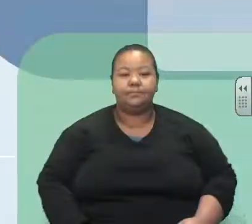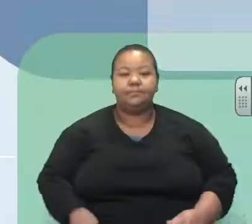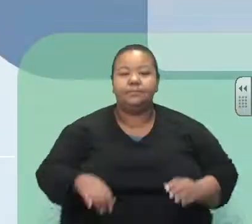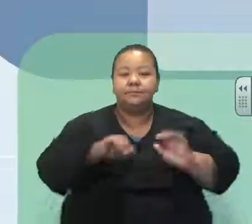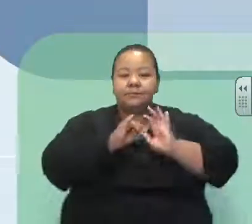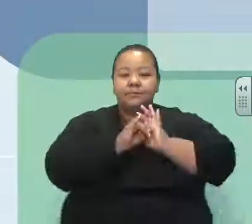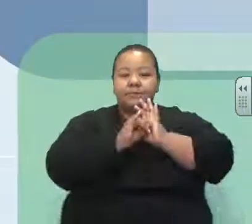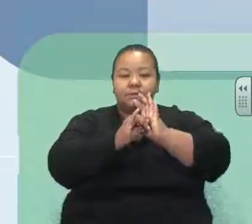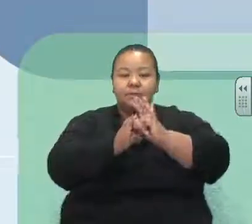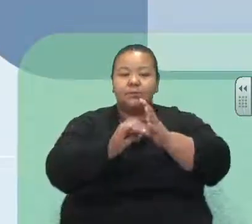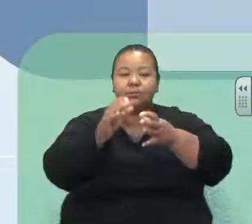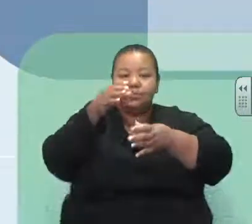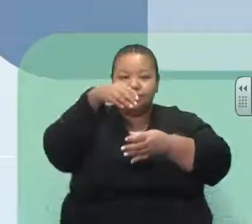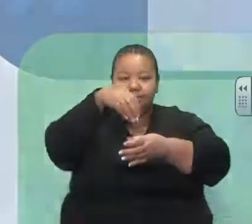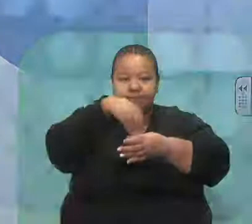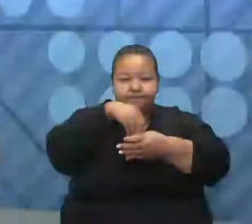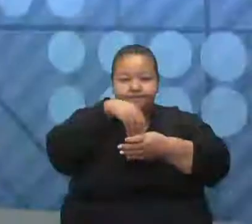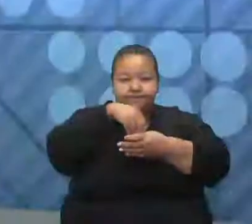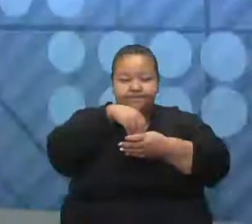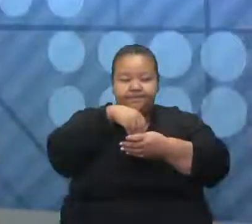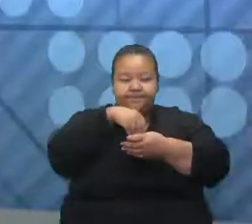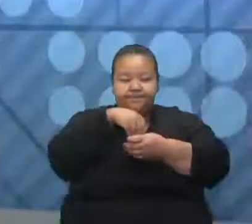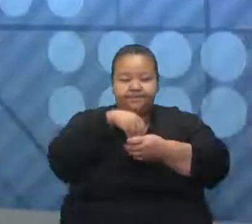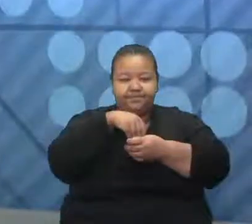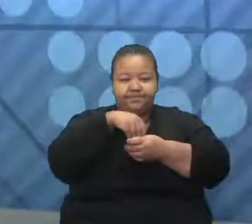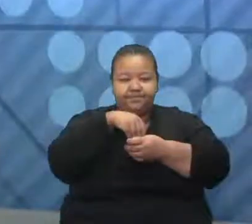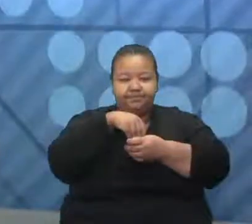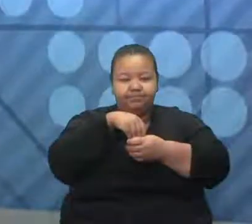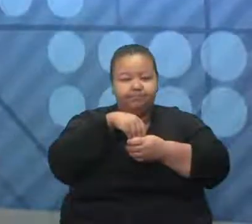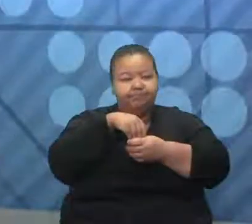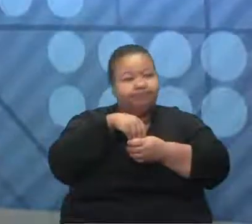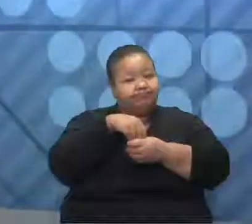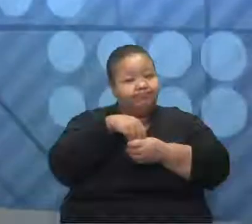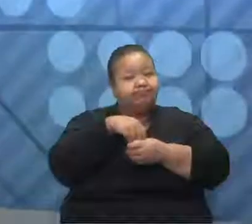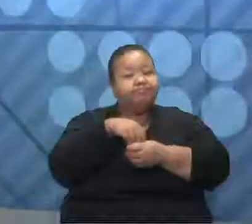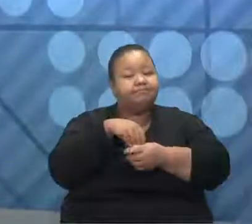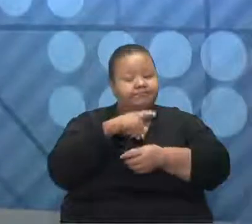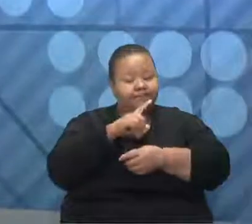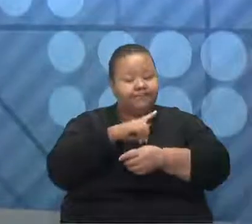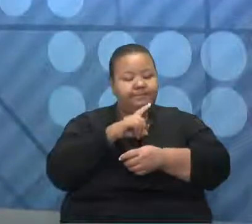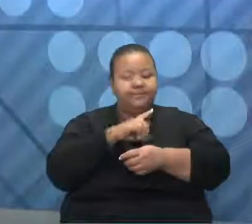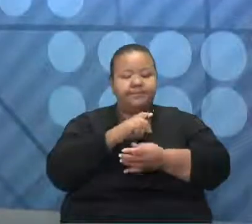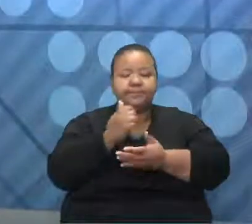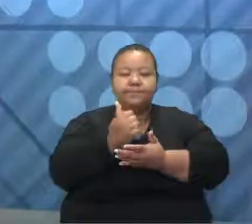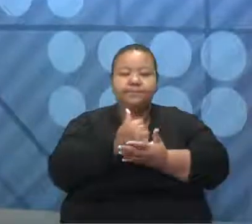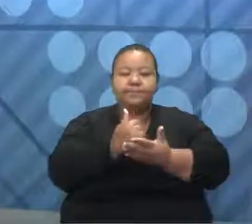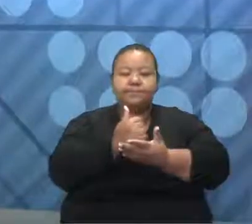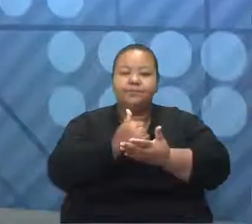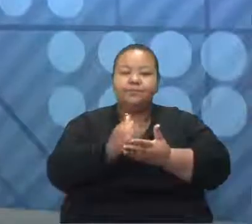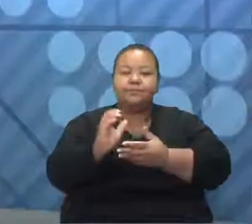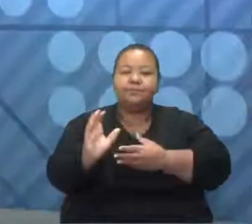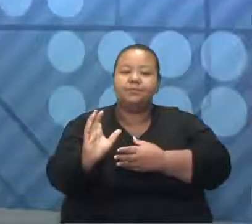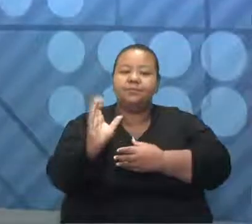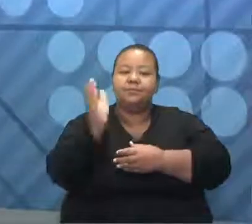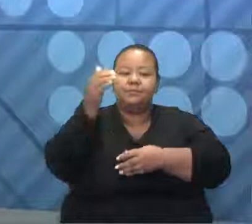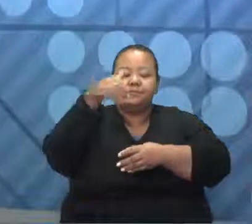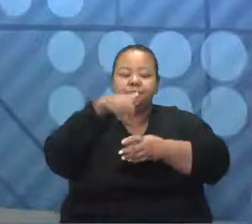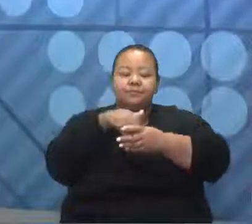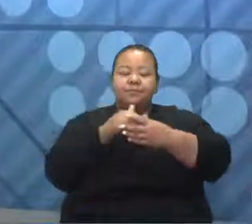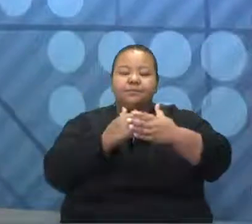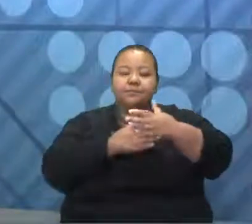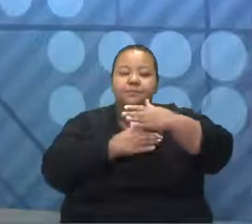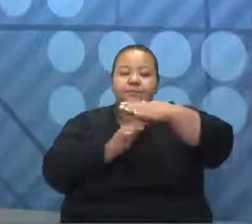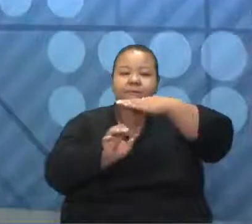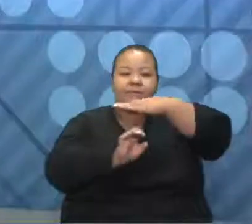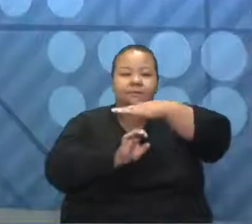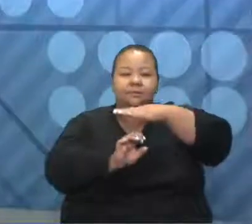Indicadores internos. Se é interno, eu tenho controle. Ele acontece aonde? Dentro da minha empresa. Ele não